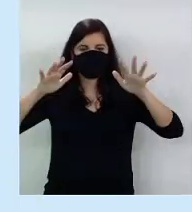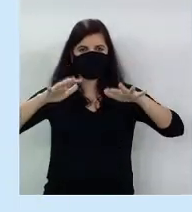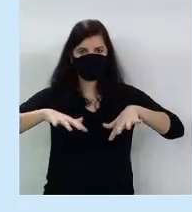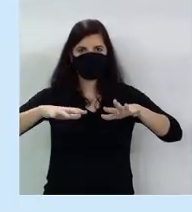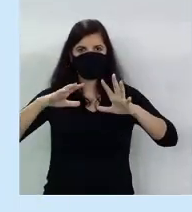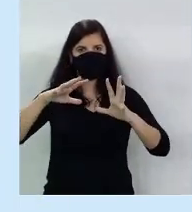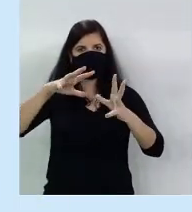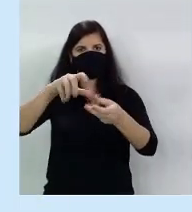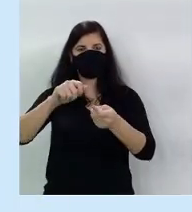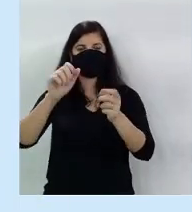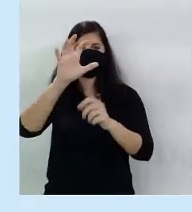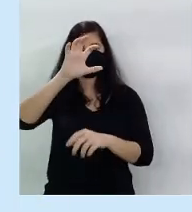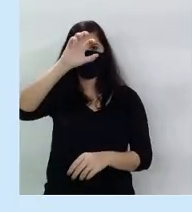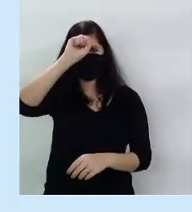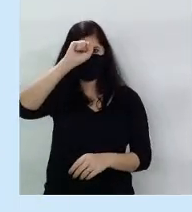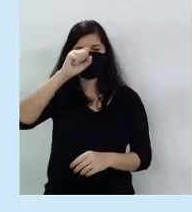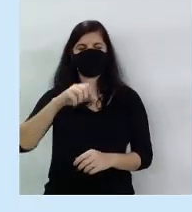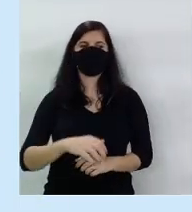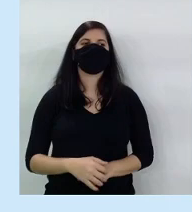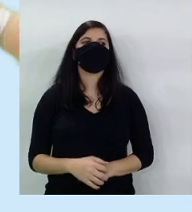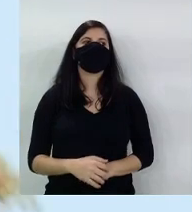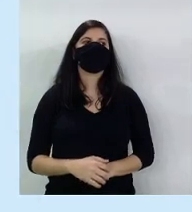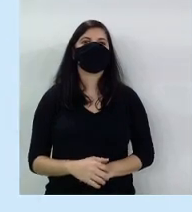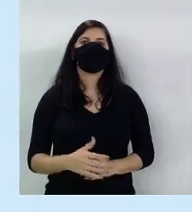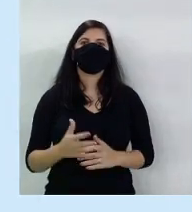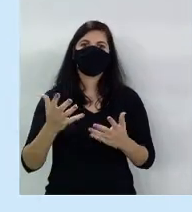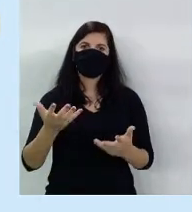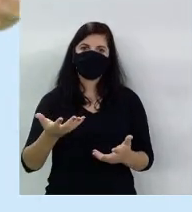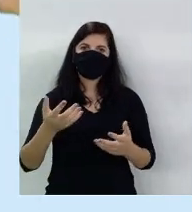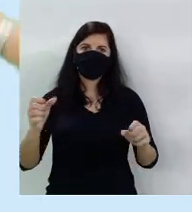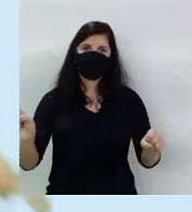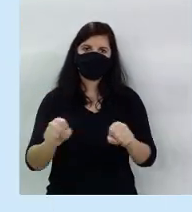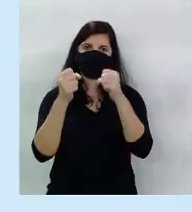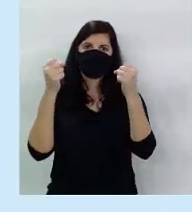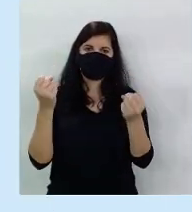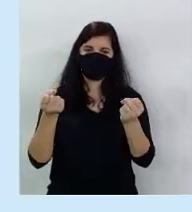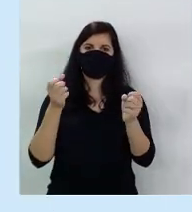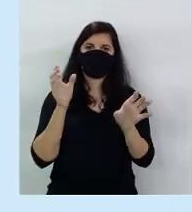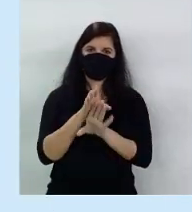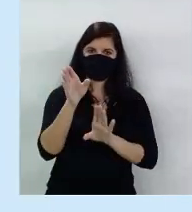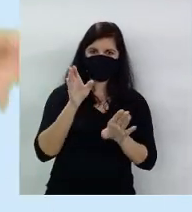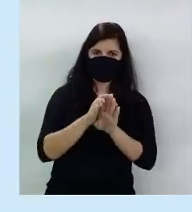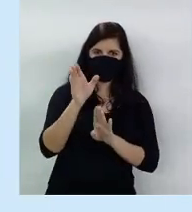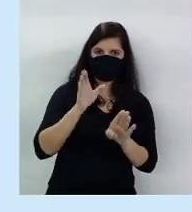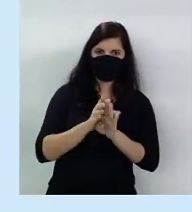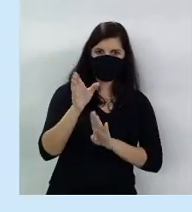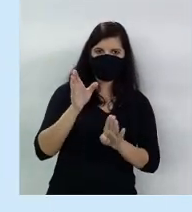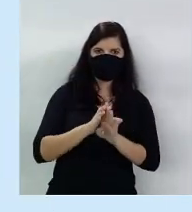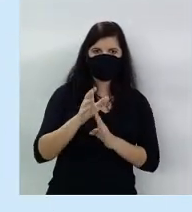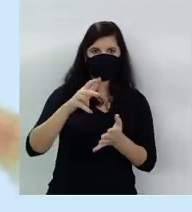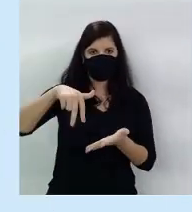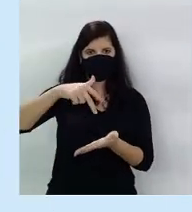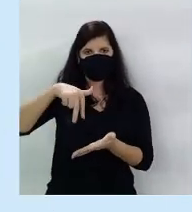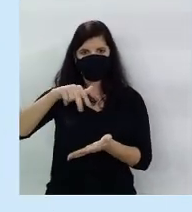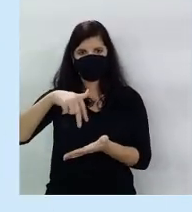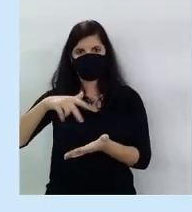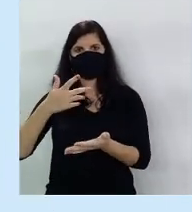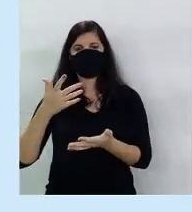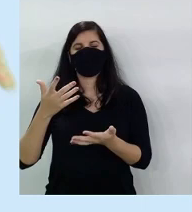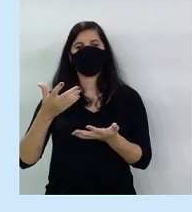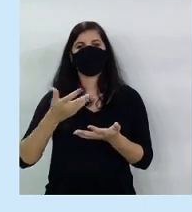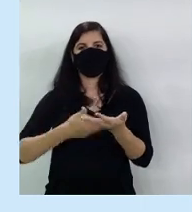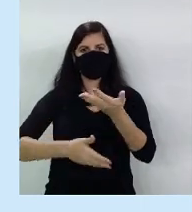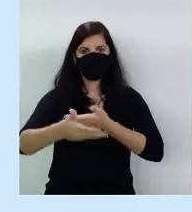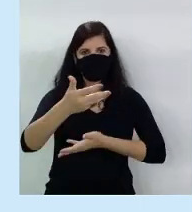mundo espiritual, certo? As curas e o aconselhamento, danças, a